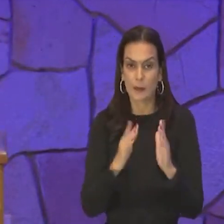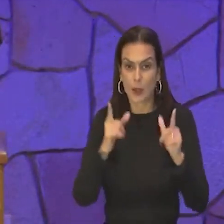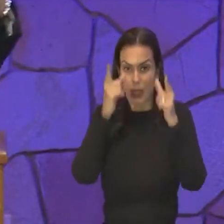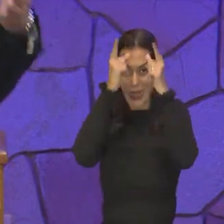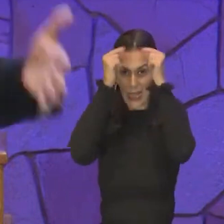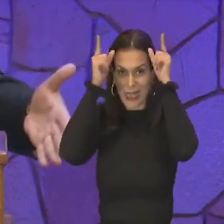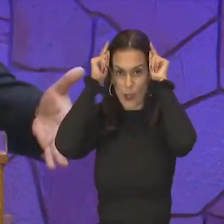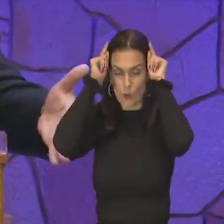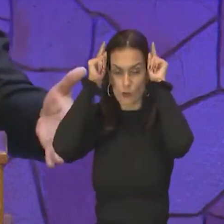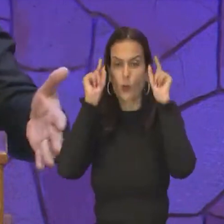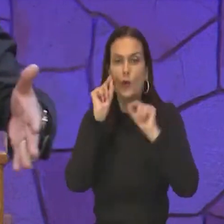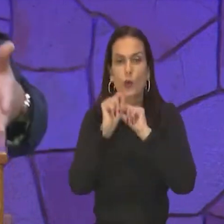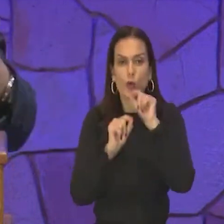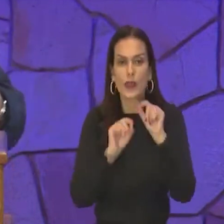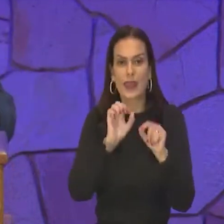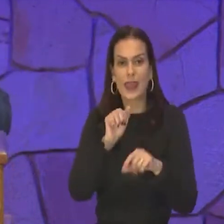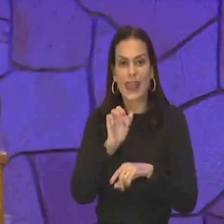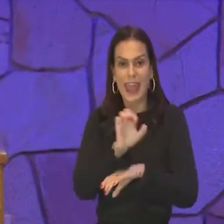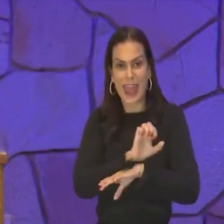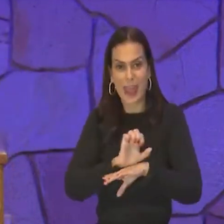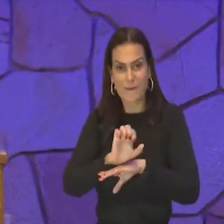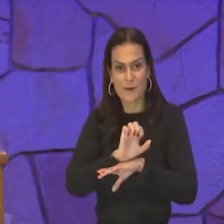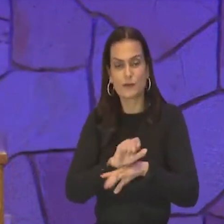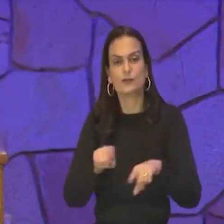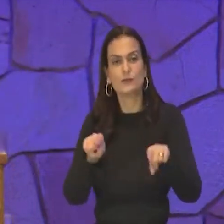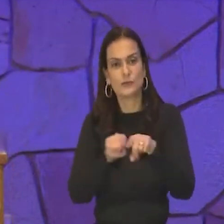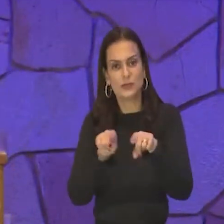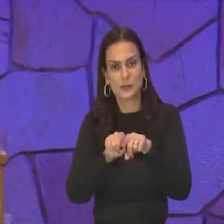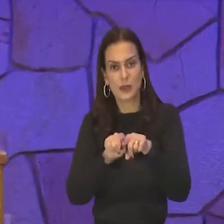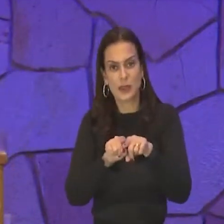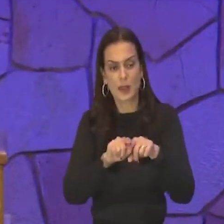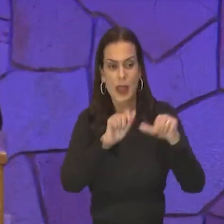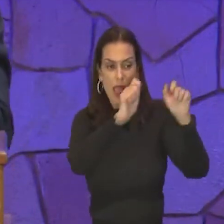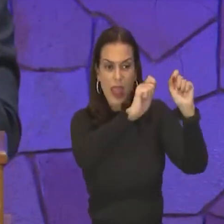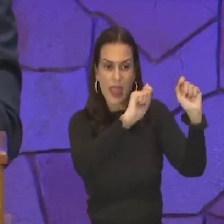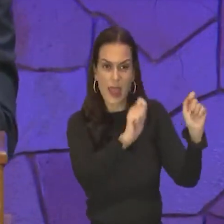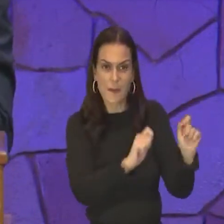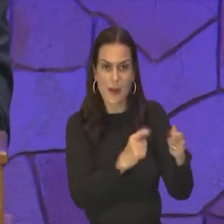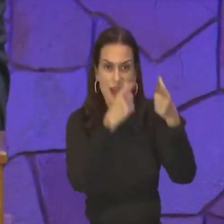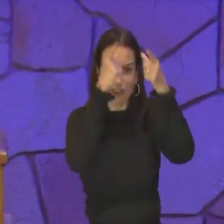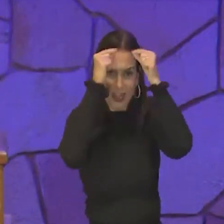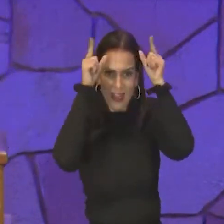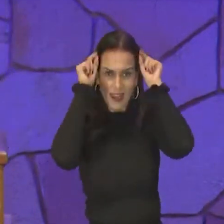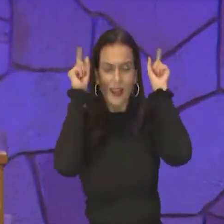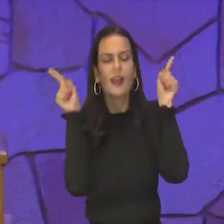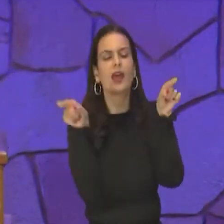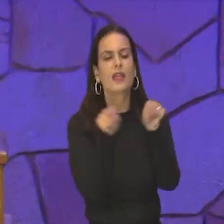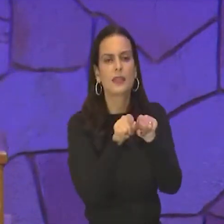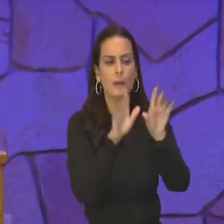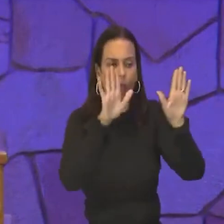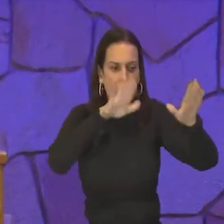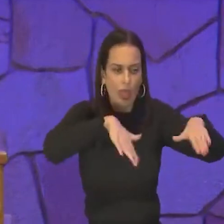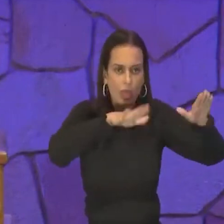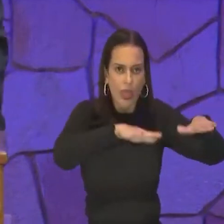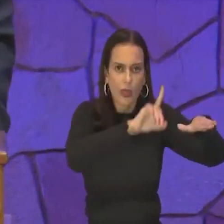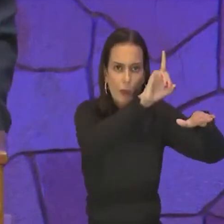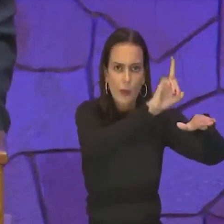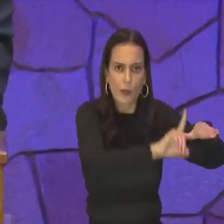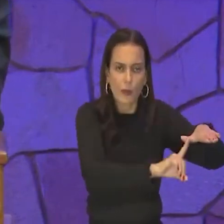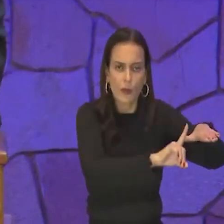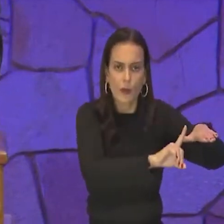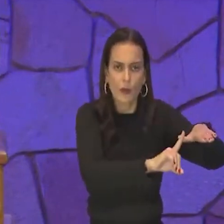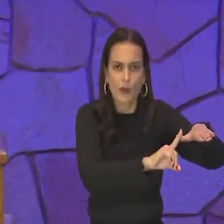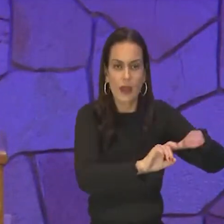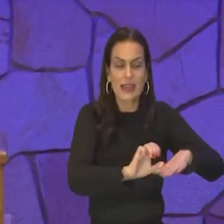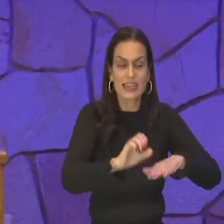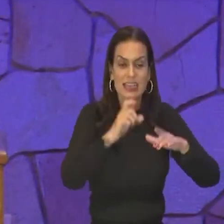período em que em Éfeso, Ártemis, a deusa grega, é reverenciada, é adorada na cidade de Éfeso,